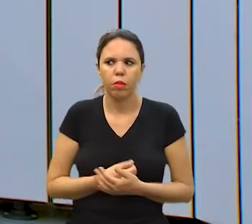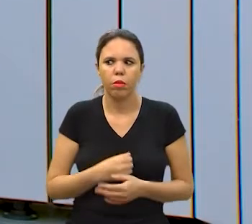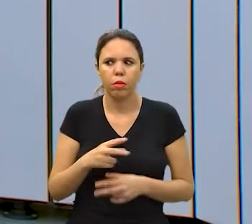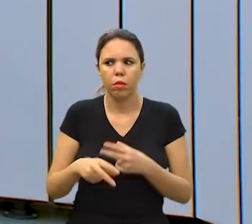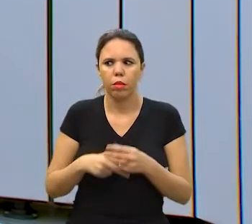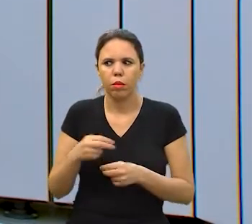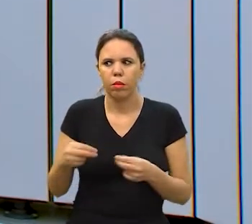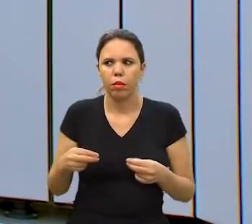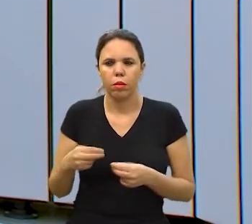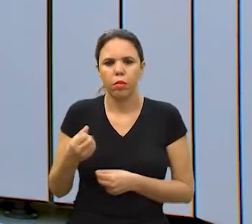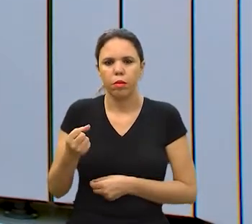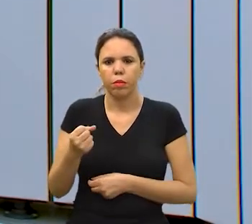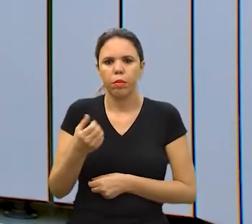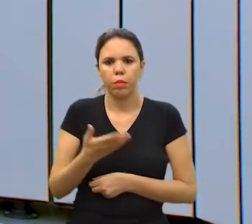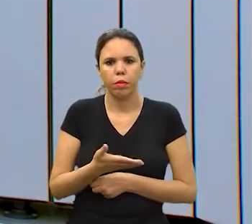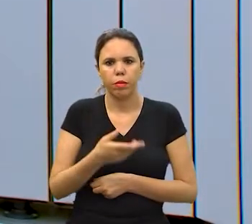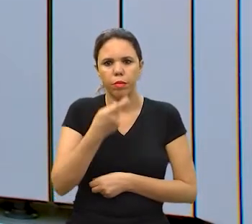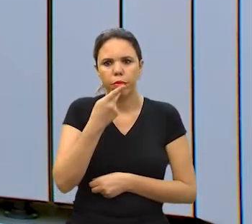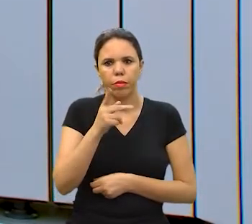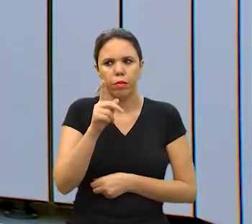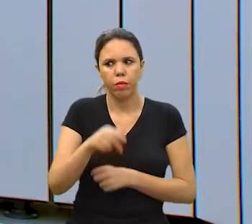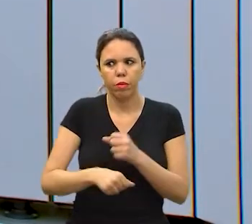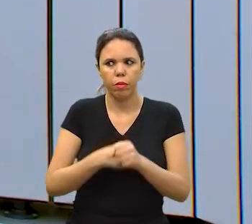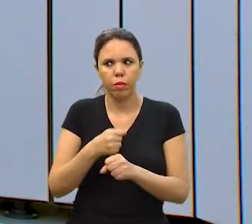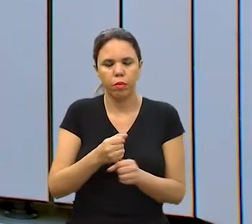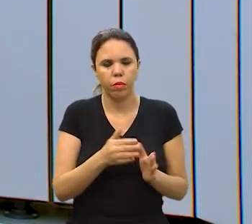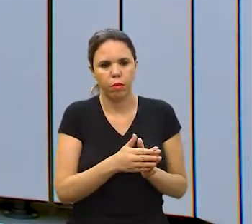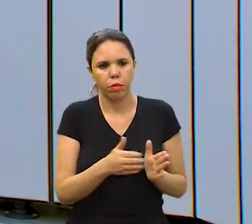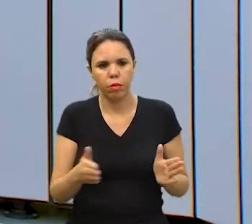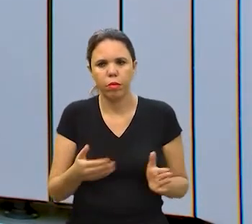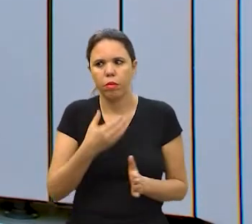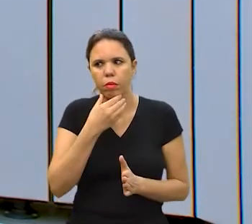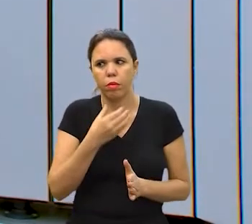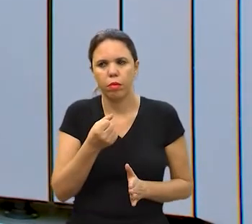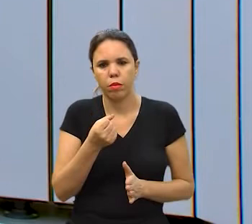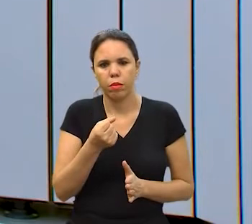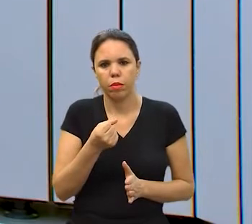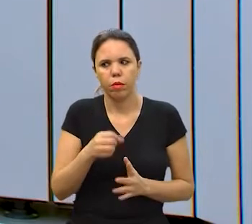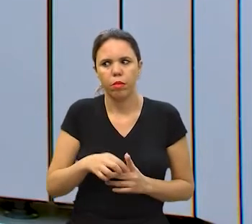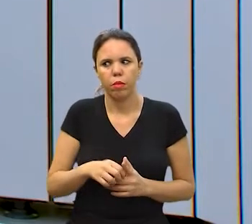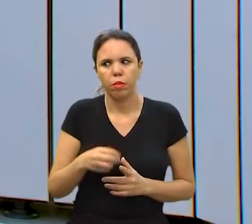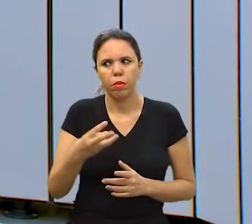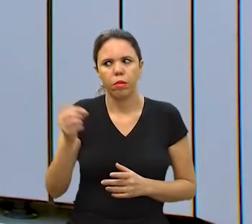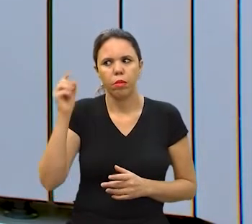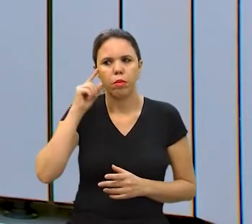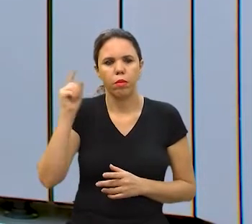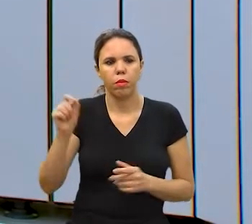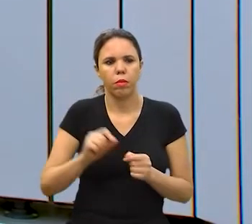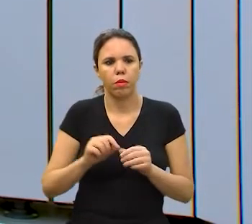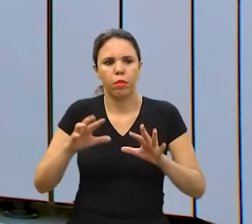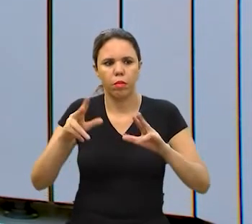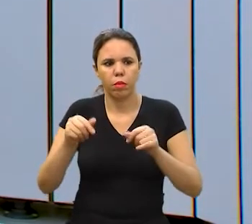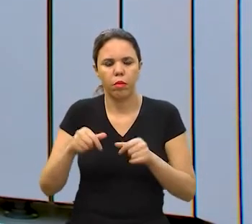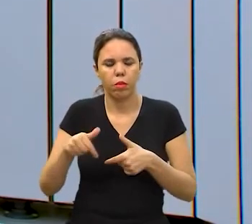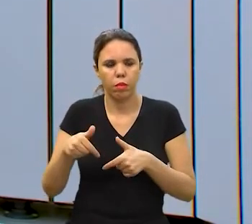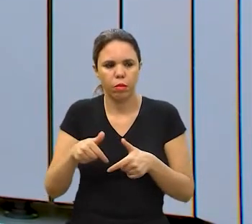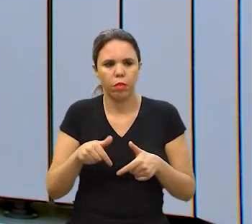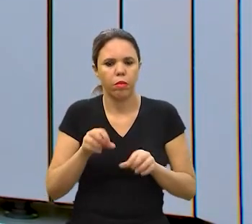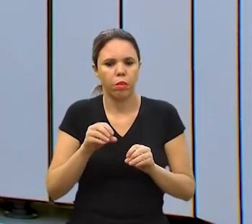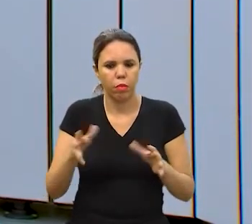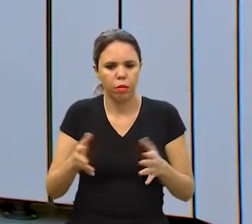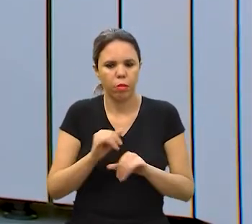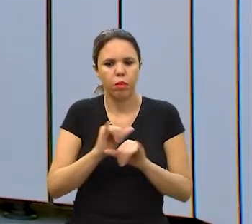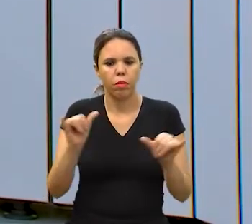exato do Laço Branco, mas assim, eu falo que isso aí é o ano todo, mas dezembro branco vai ser os 30 dias, a gente vai fazer tudo o que tiver que